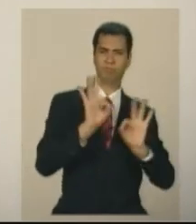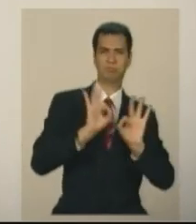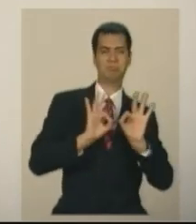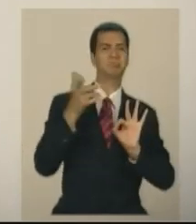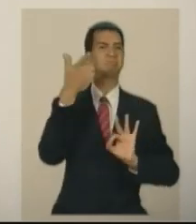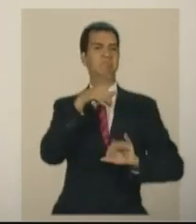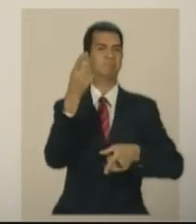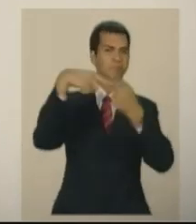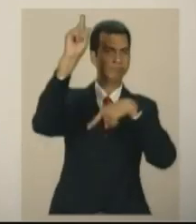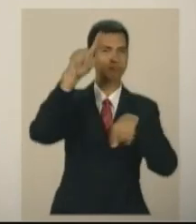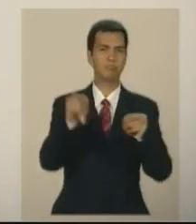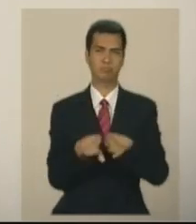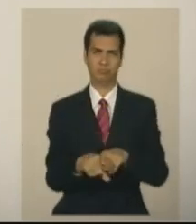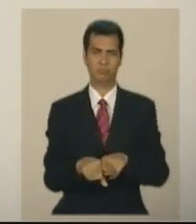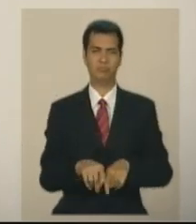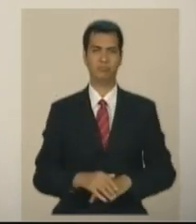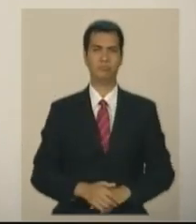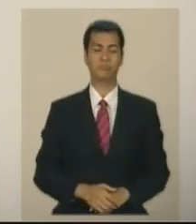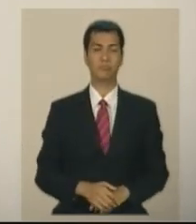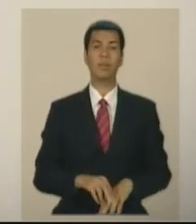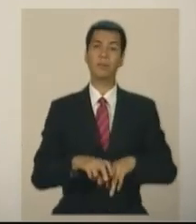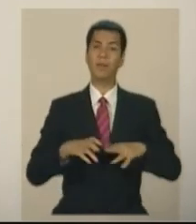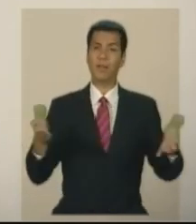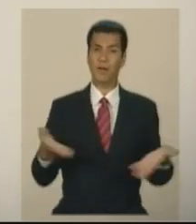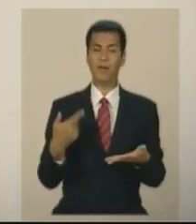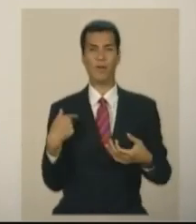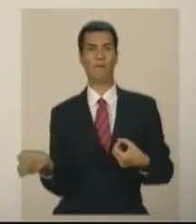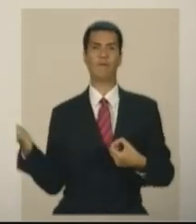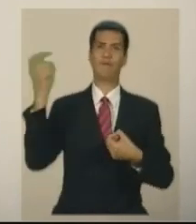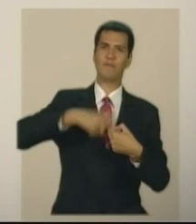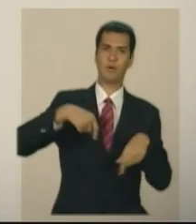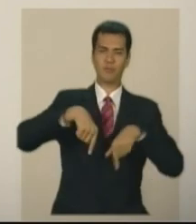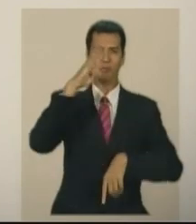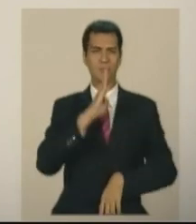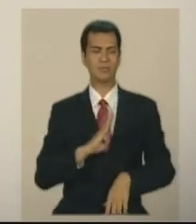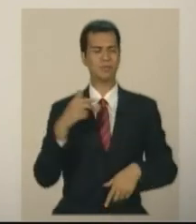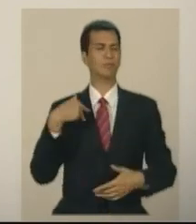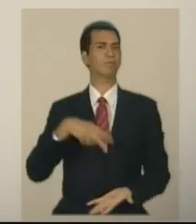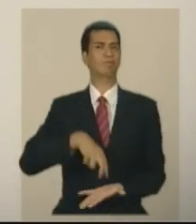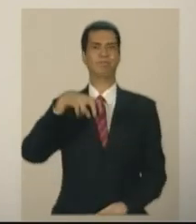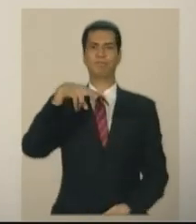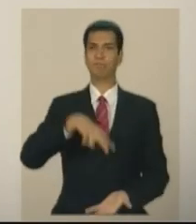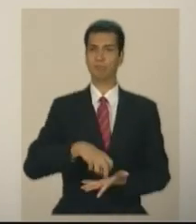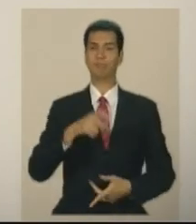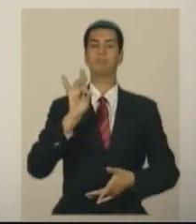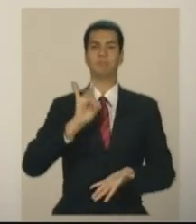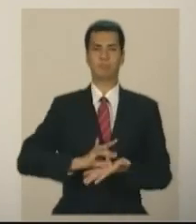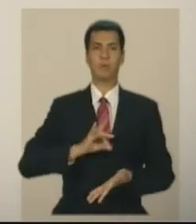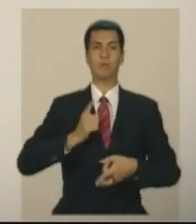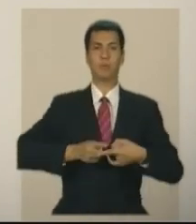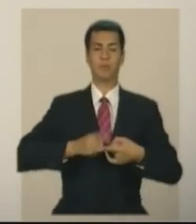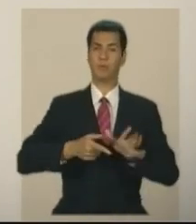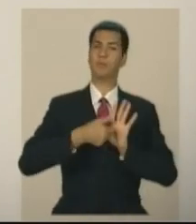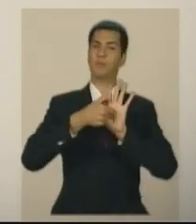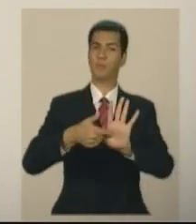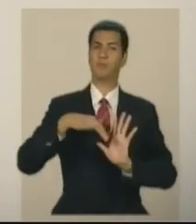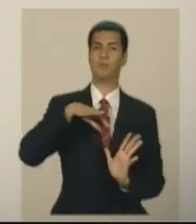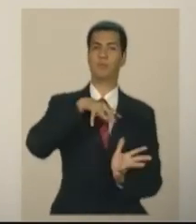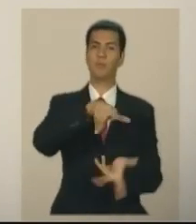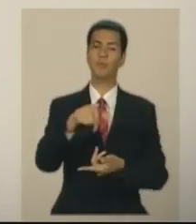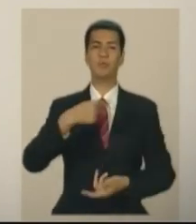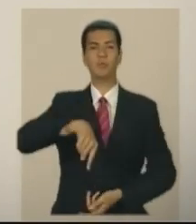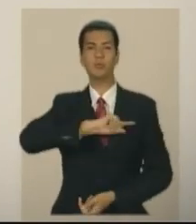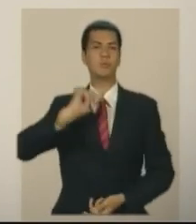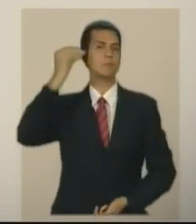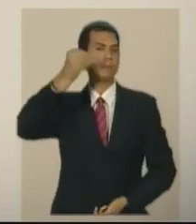então Luciano Eu voltei muito animada da Assembleia da ONU levamos para o mundo as nossas experiências